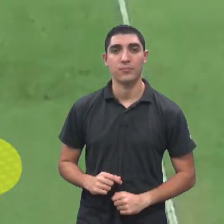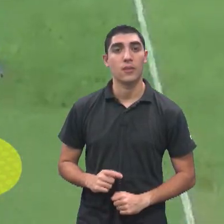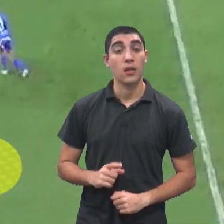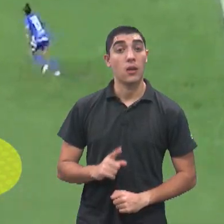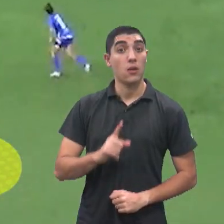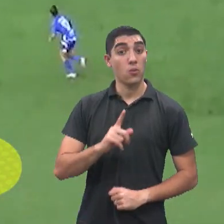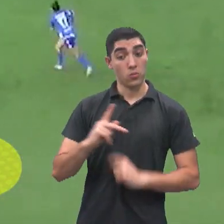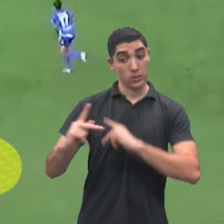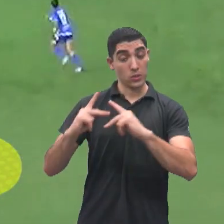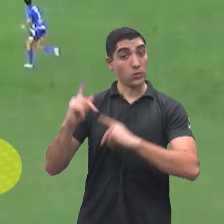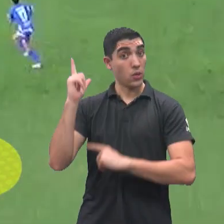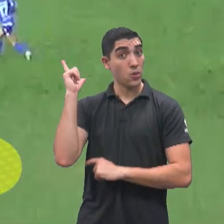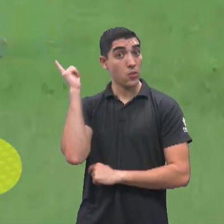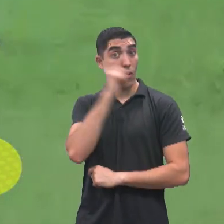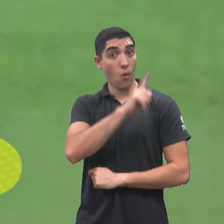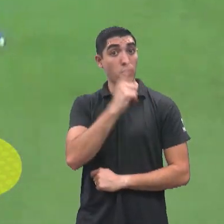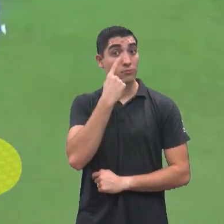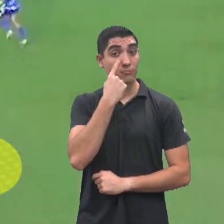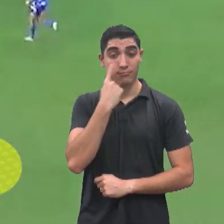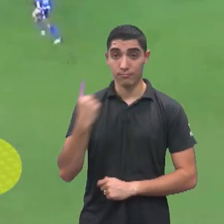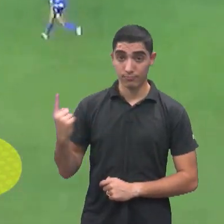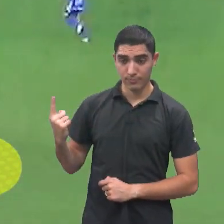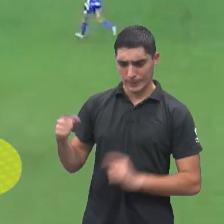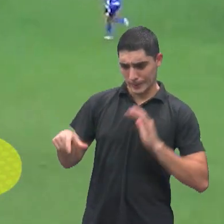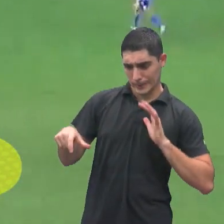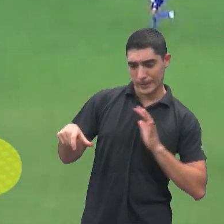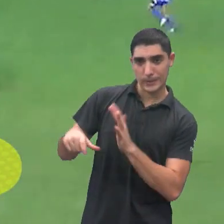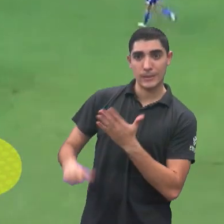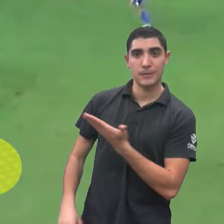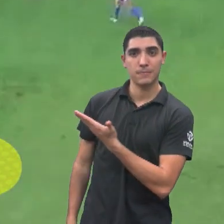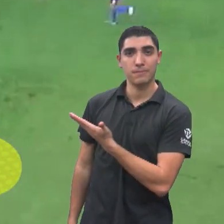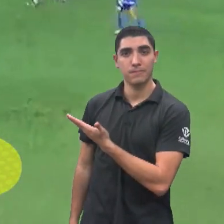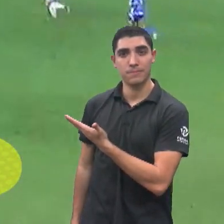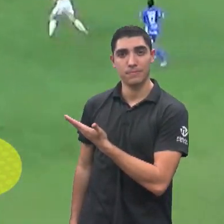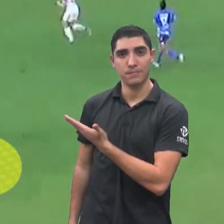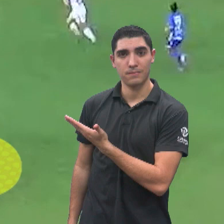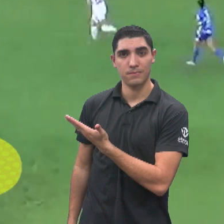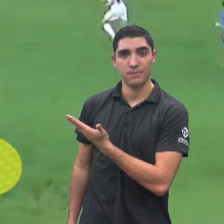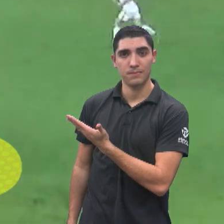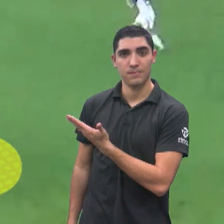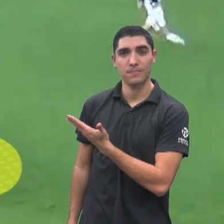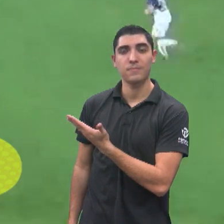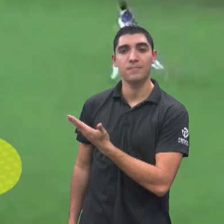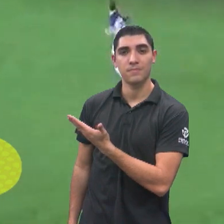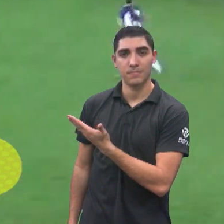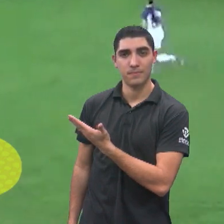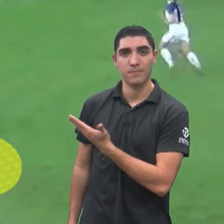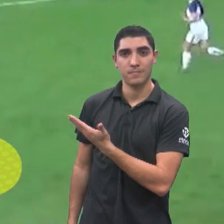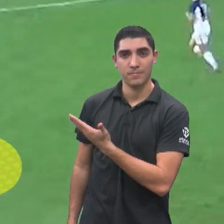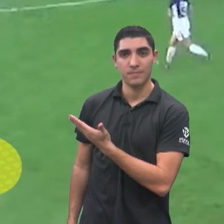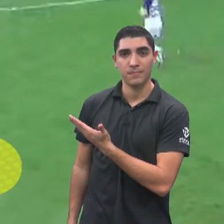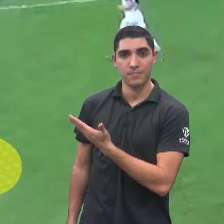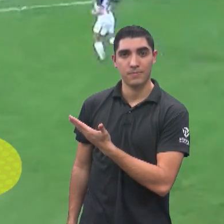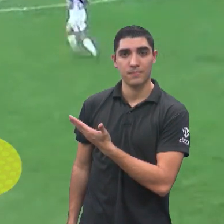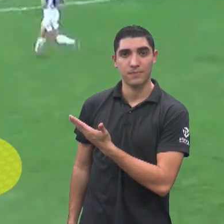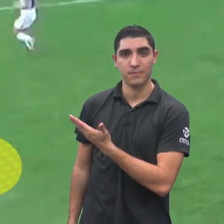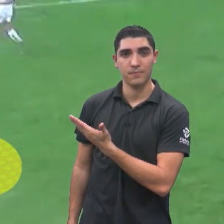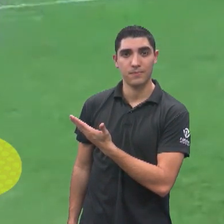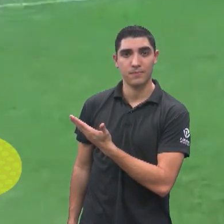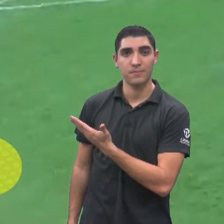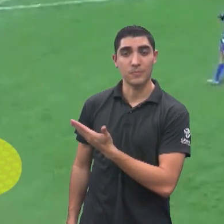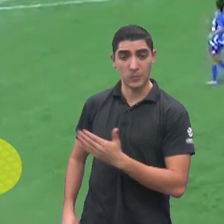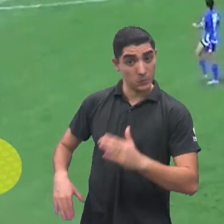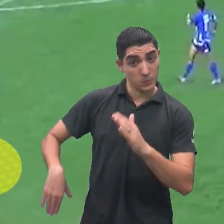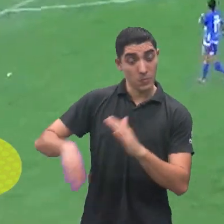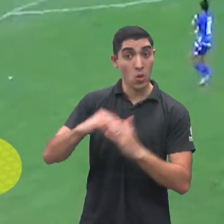São José respondeu aos 32. Pelo meio saiu o toque lá na direita para Carol Franco, que recebeu dentro da área e bateu para